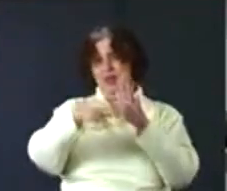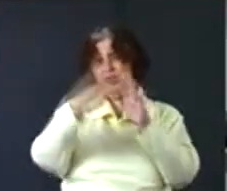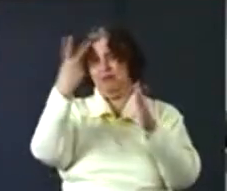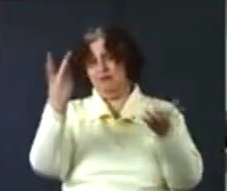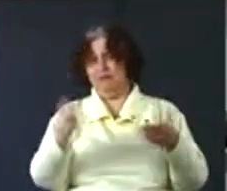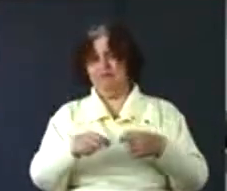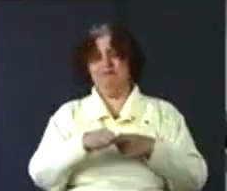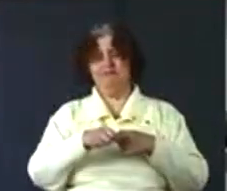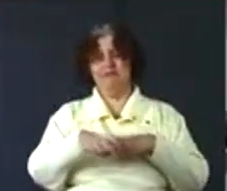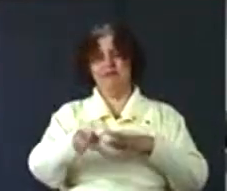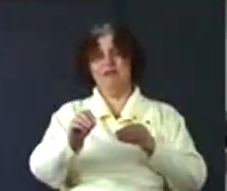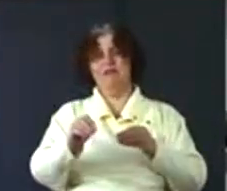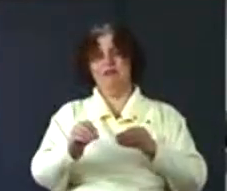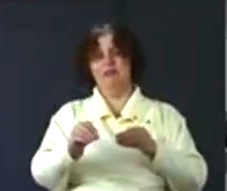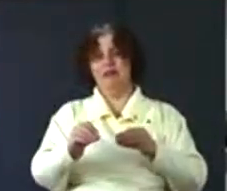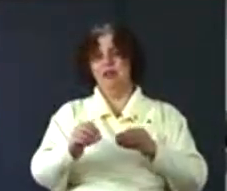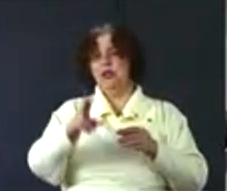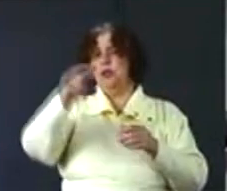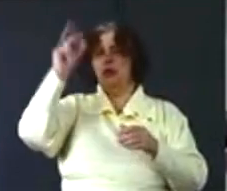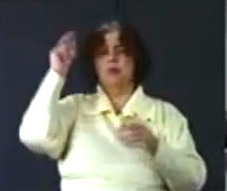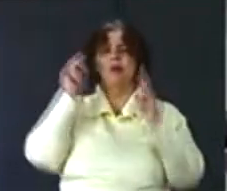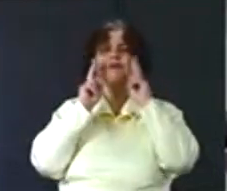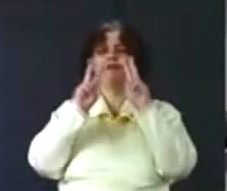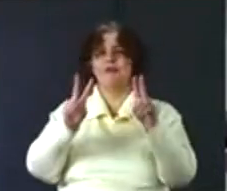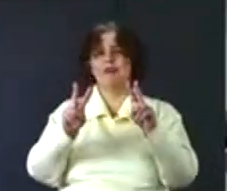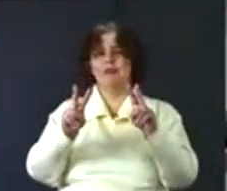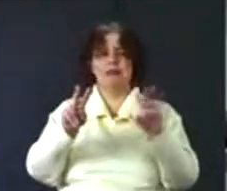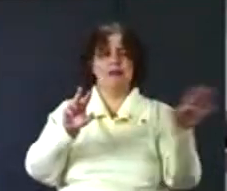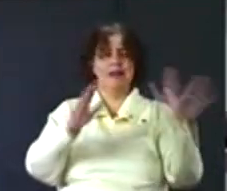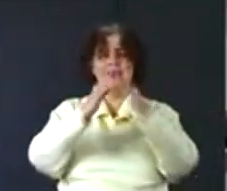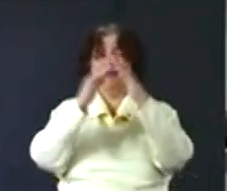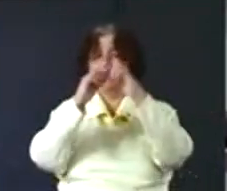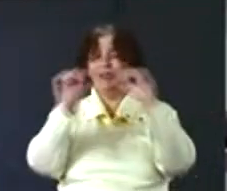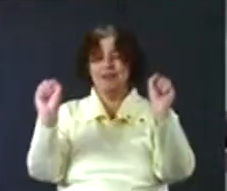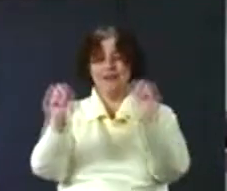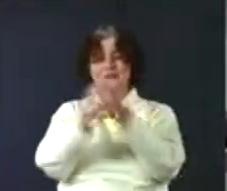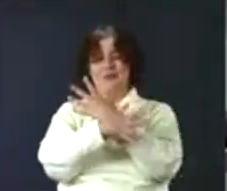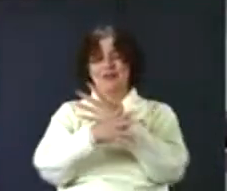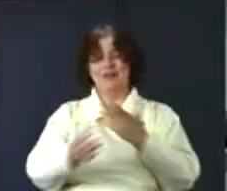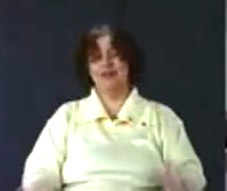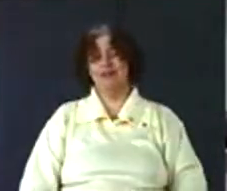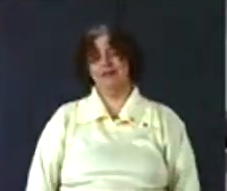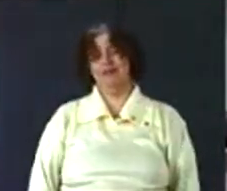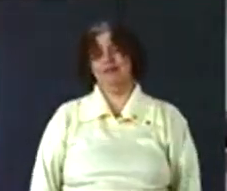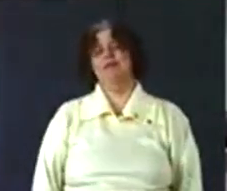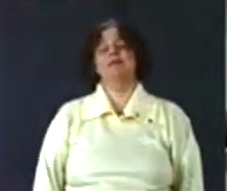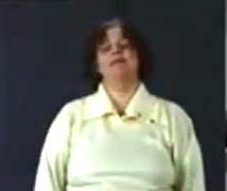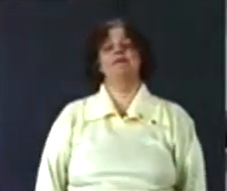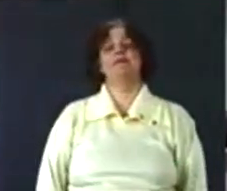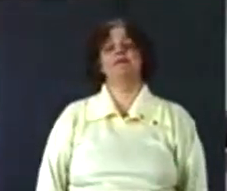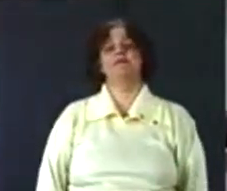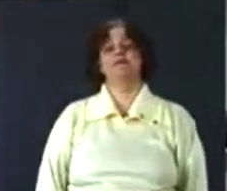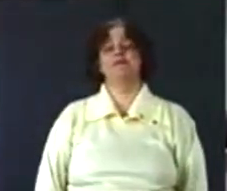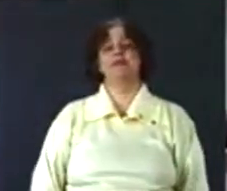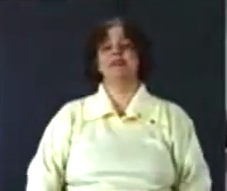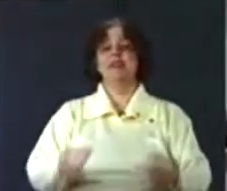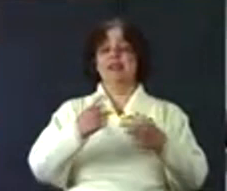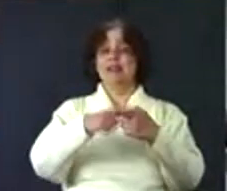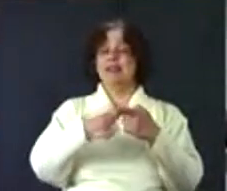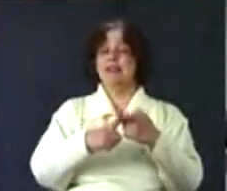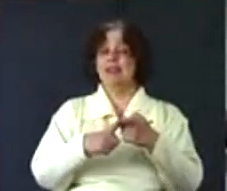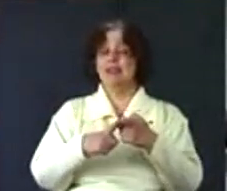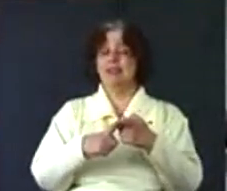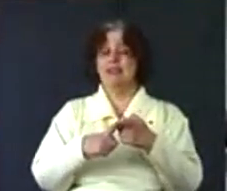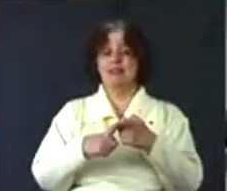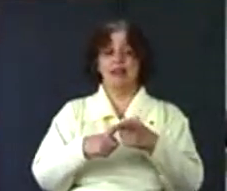vazia. Louvado seja Deus ainda, porque podemos vir aqui e pregar o Evangelho, mas essa não é a realidade, irmãos. Existem lugares que